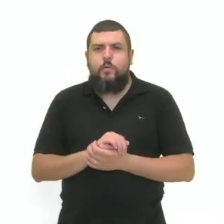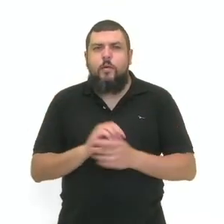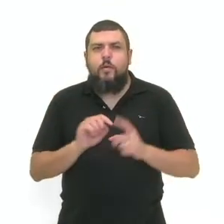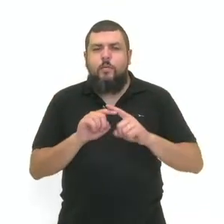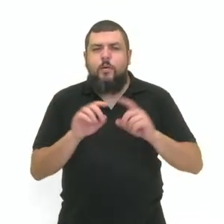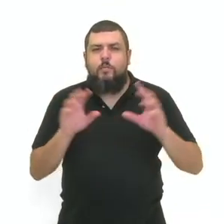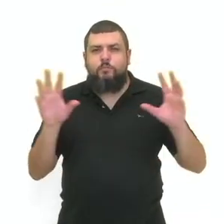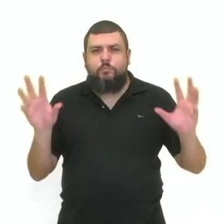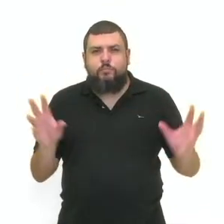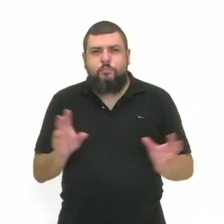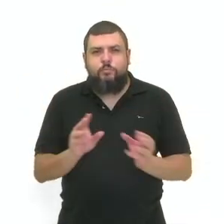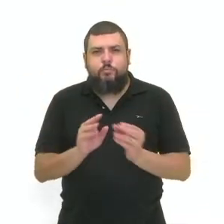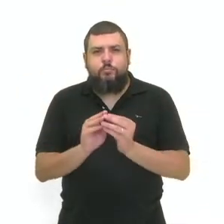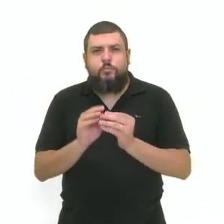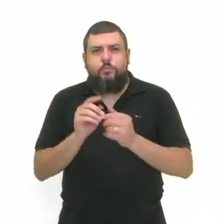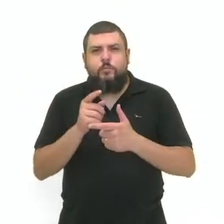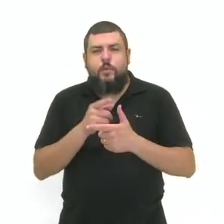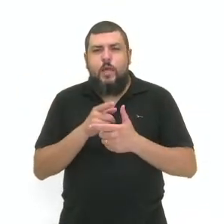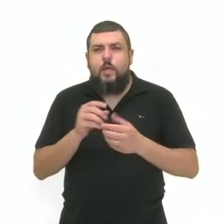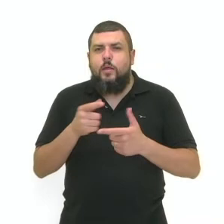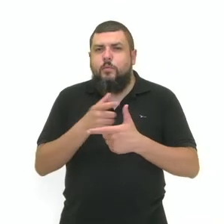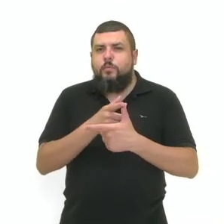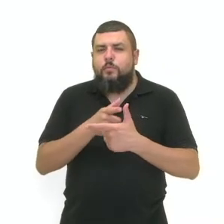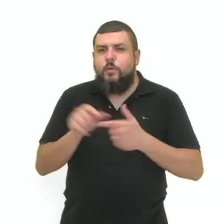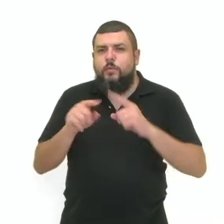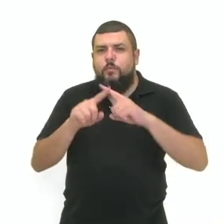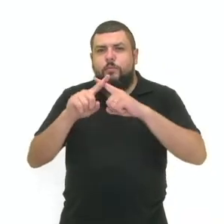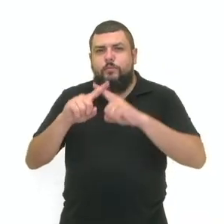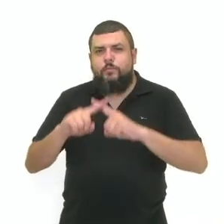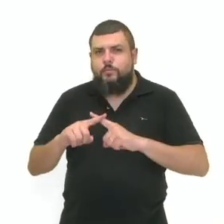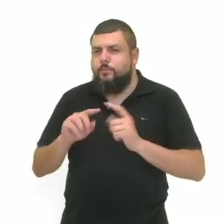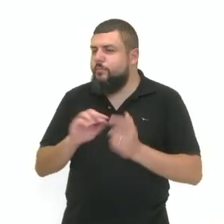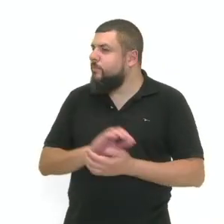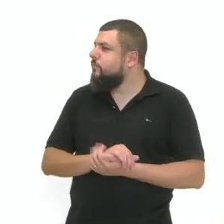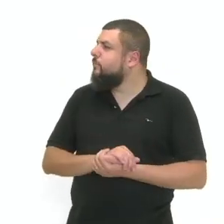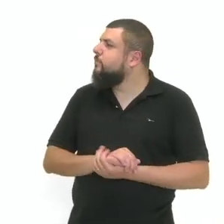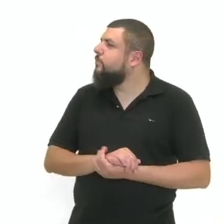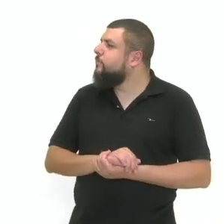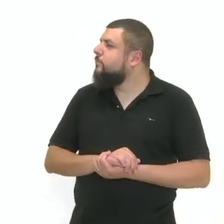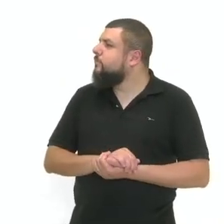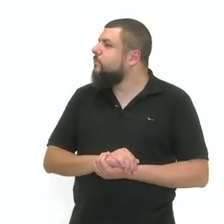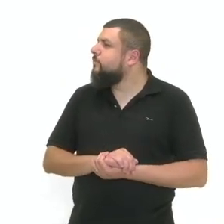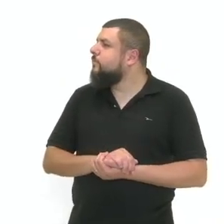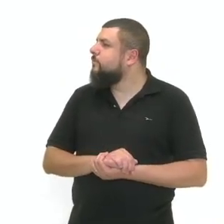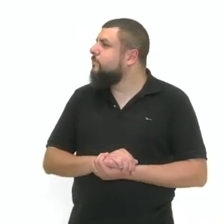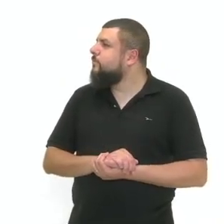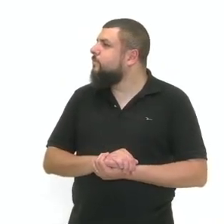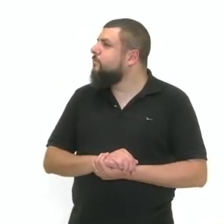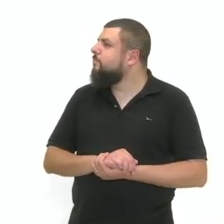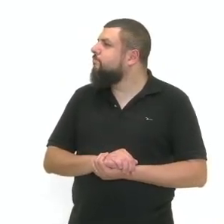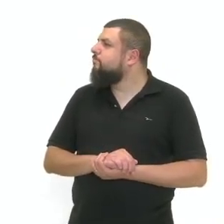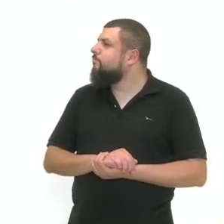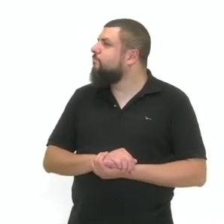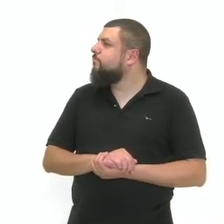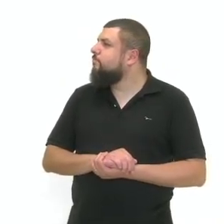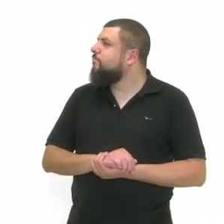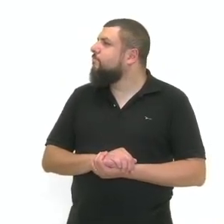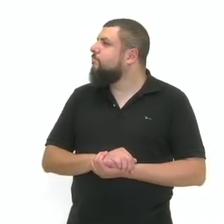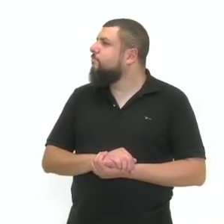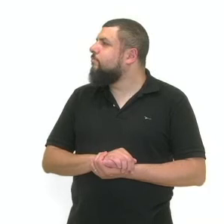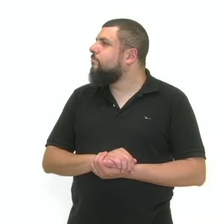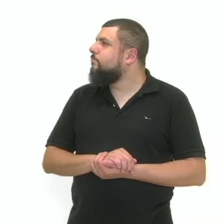simplificar e no final vão fazer a multiplicação então primeiro 20 / 2 e 10